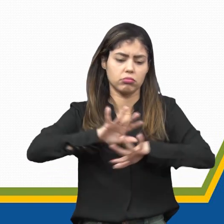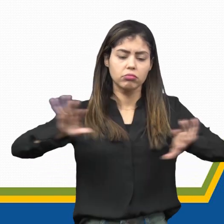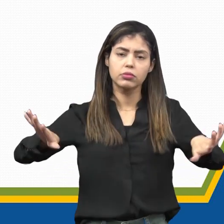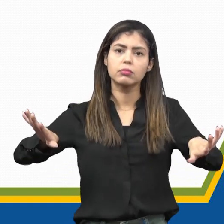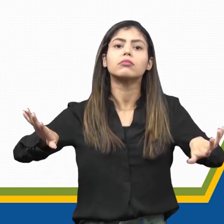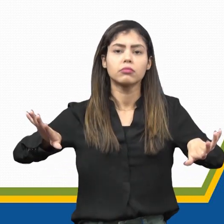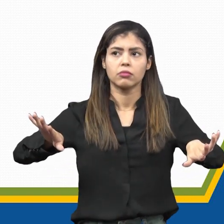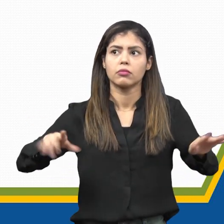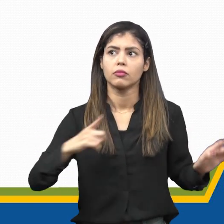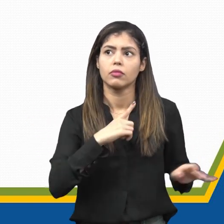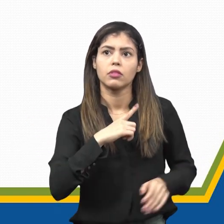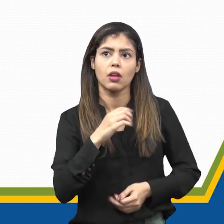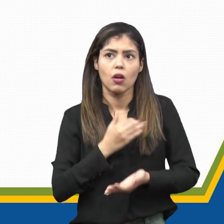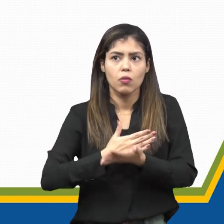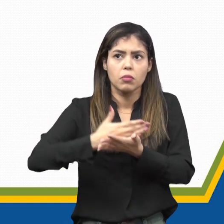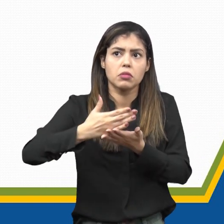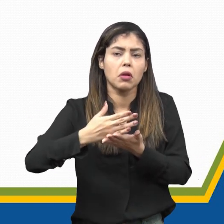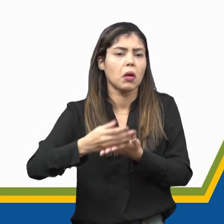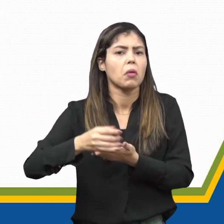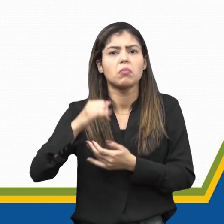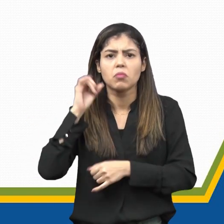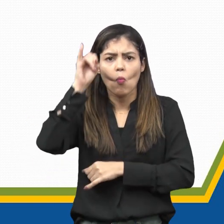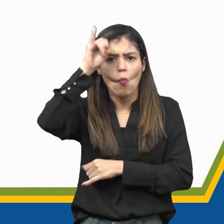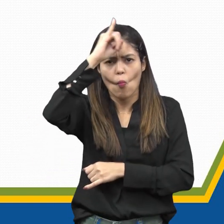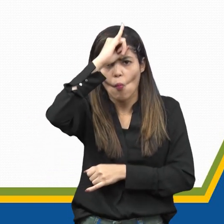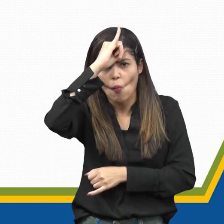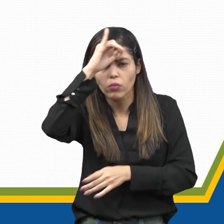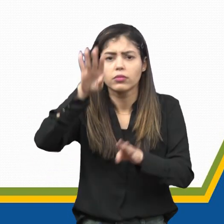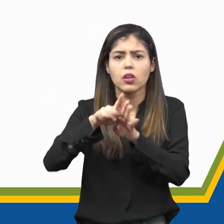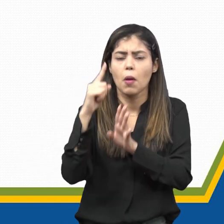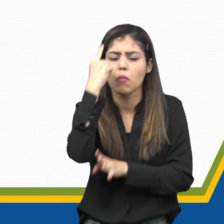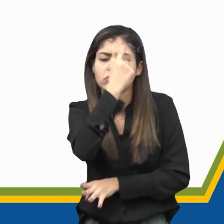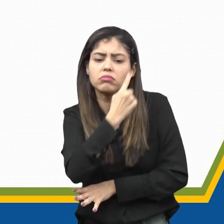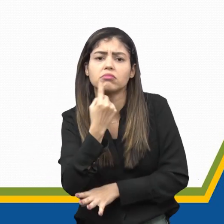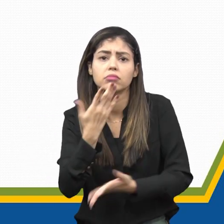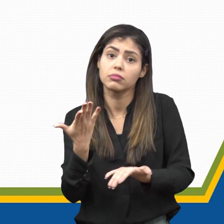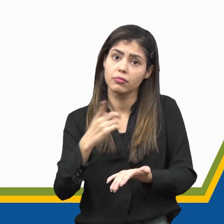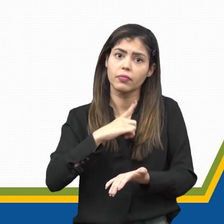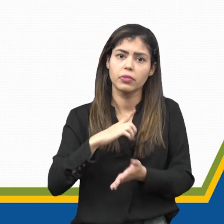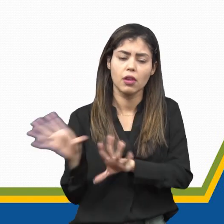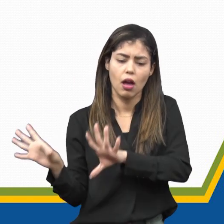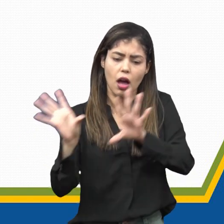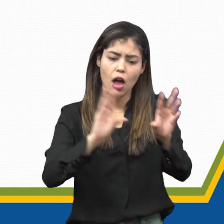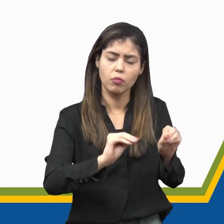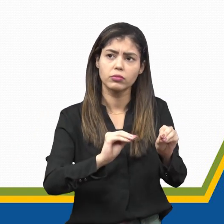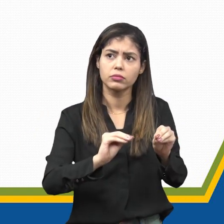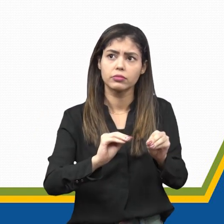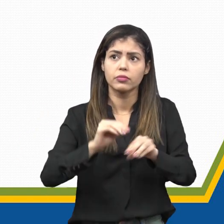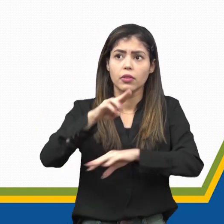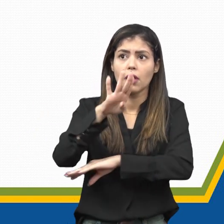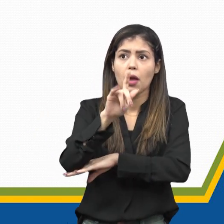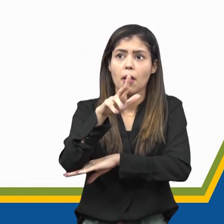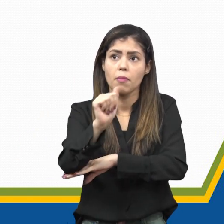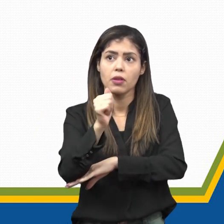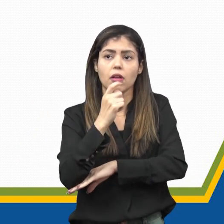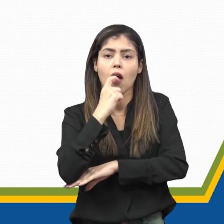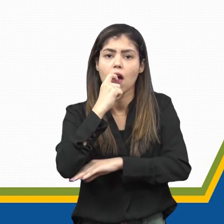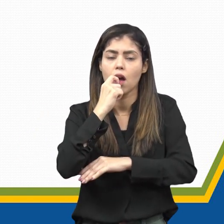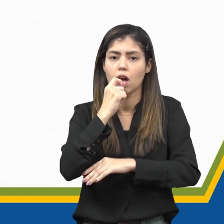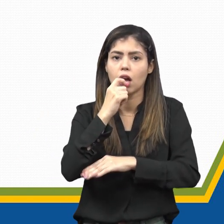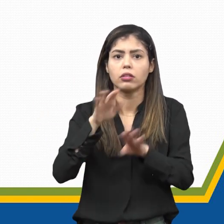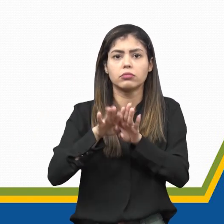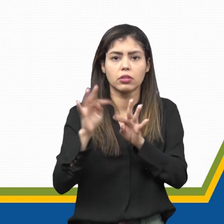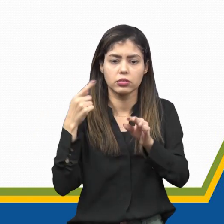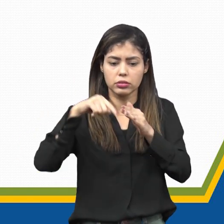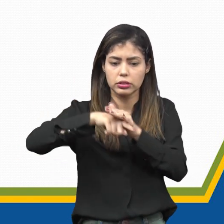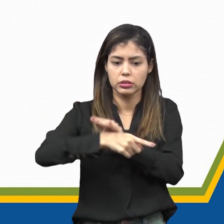vergonhas. E nisso tem tanta inocência como em mostrar o rosto. Ambos traziam os beiços de baixo furados e